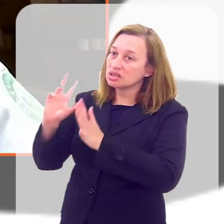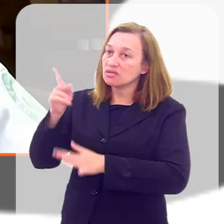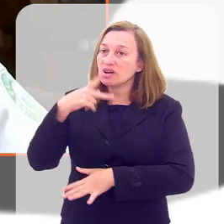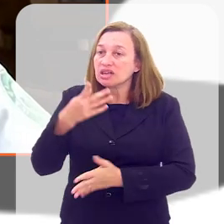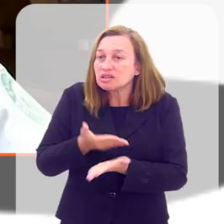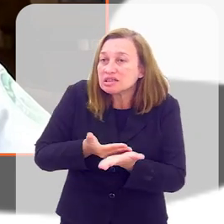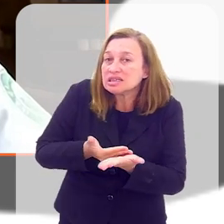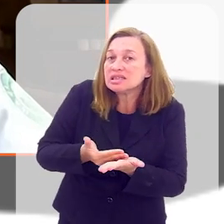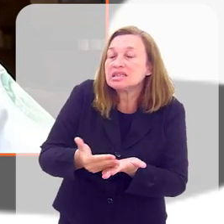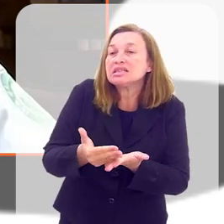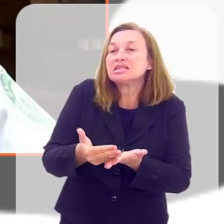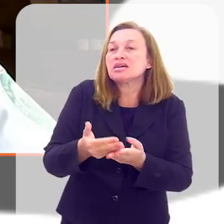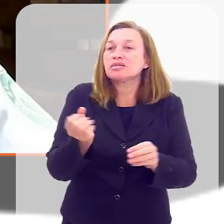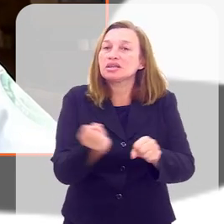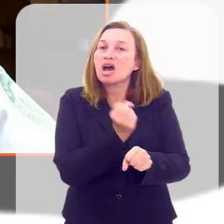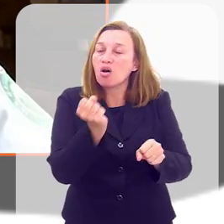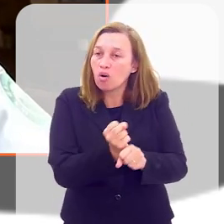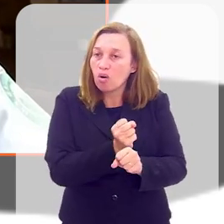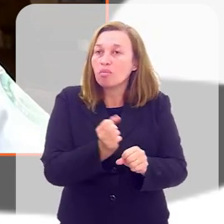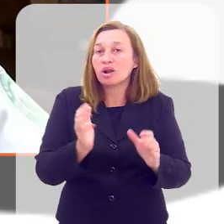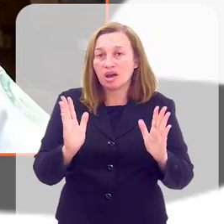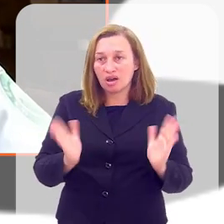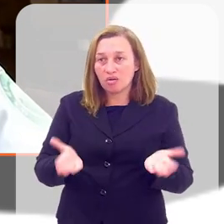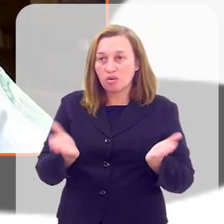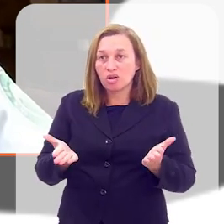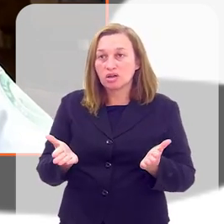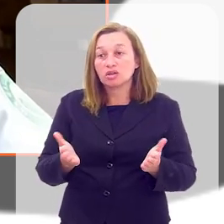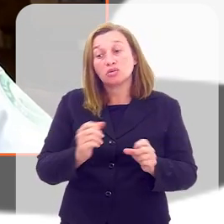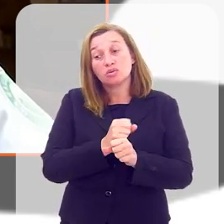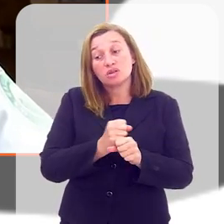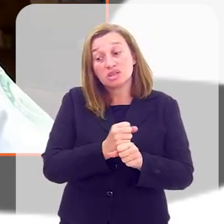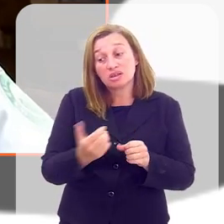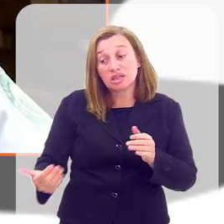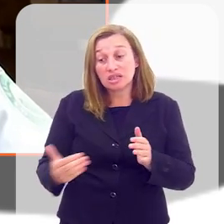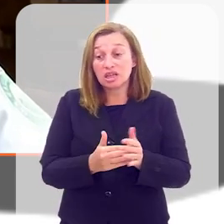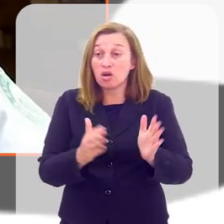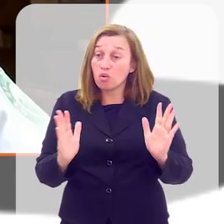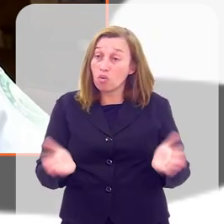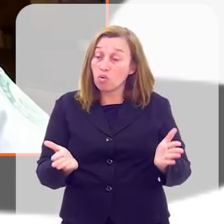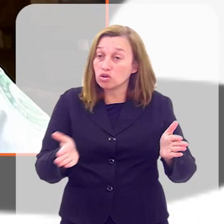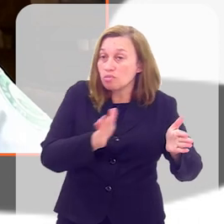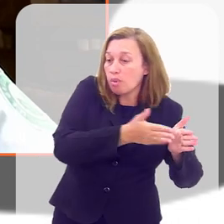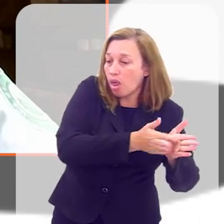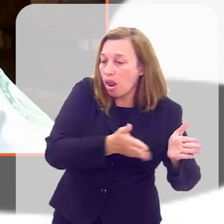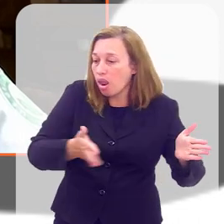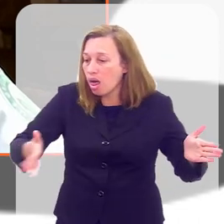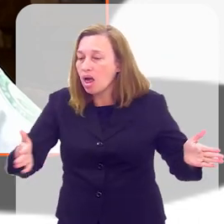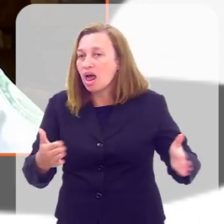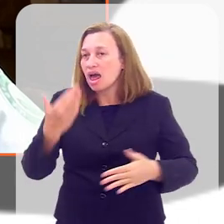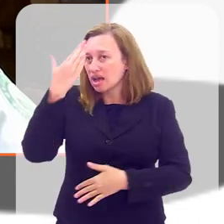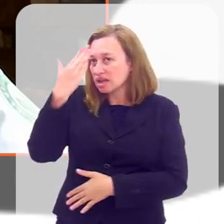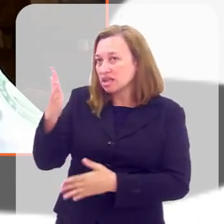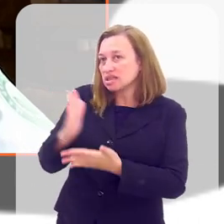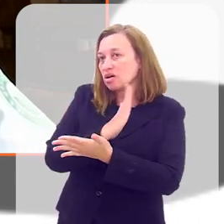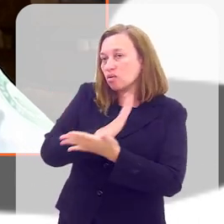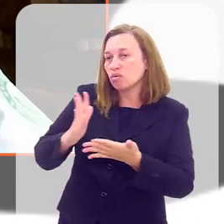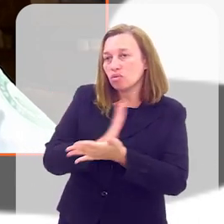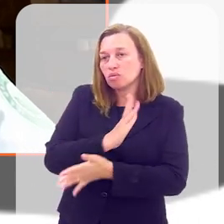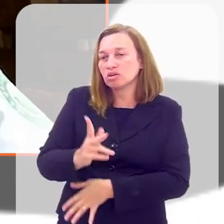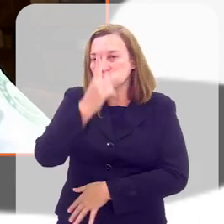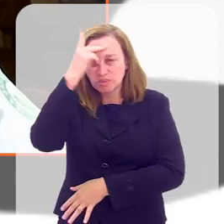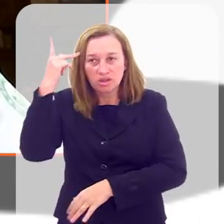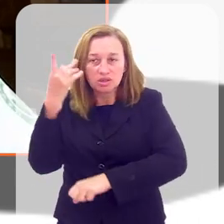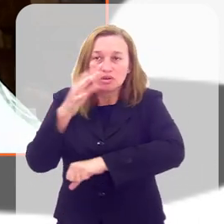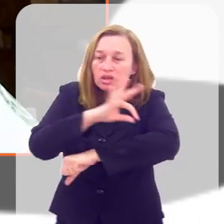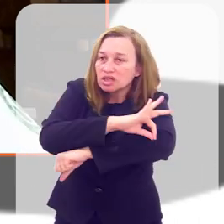como eu falei antes nós somos Pioneiros no mundo do ar né e agora felizmente dia de alguns anos para cá graças a algumas